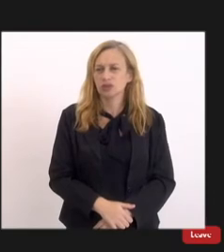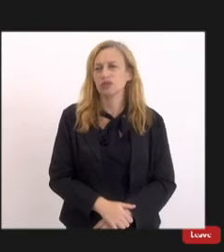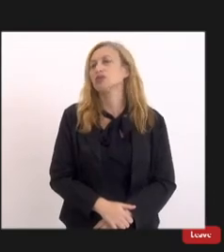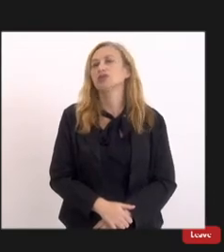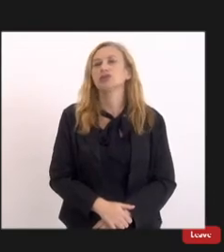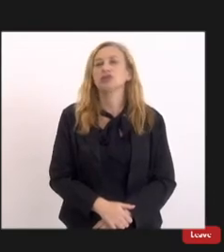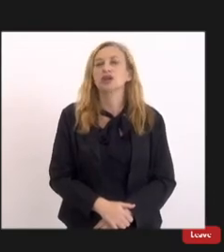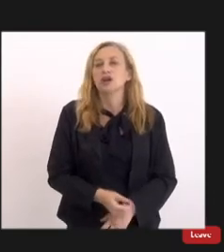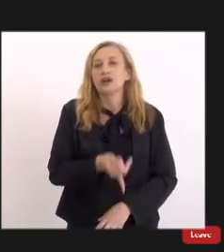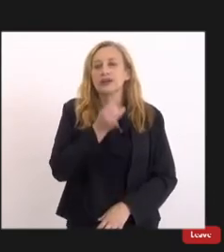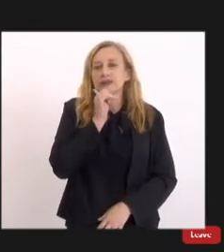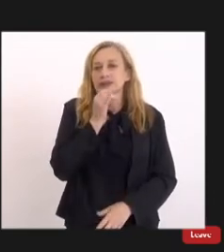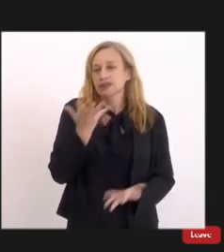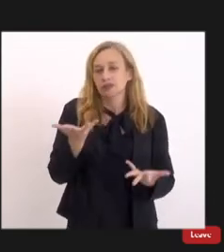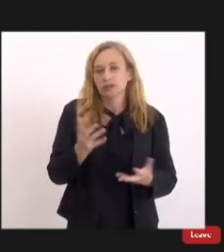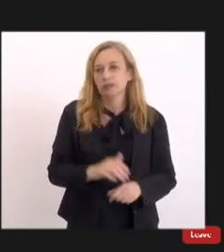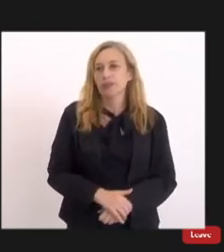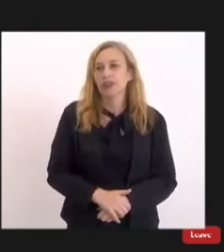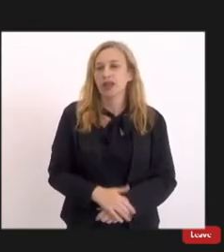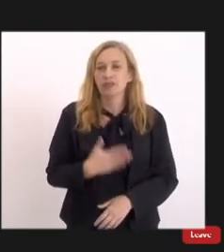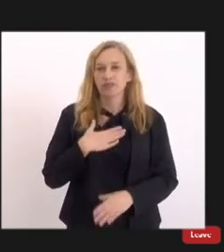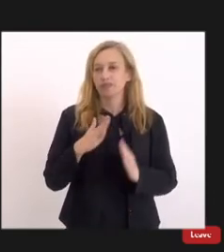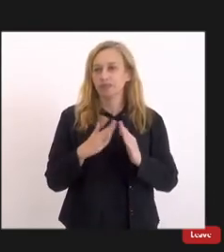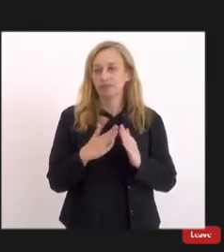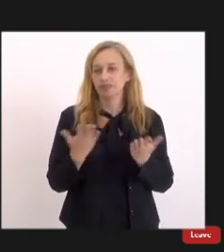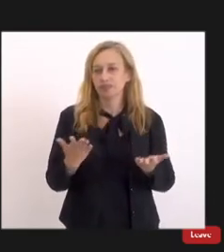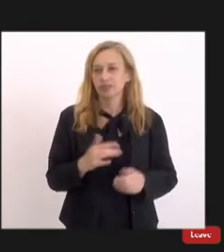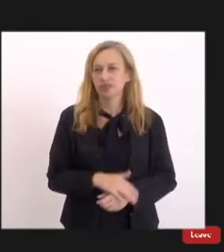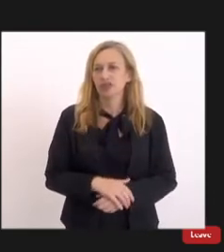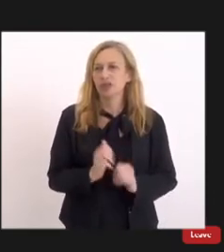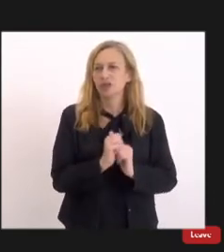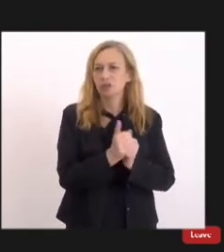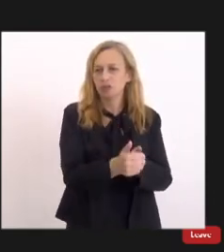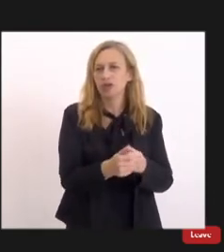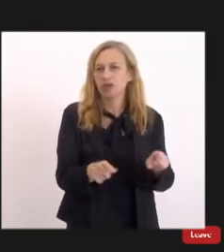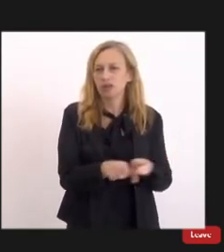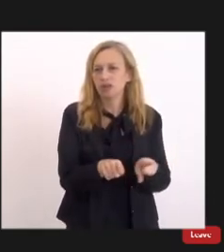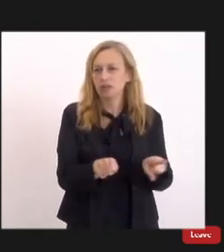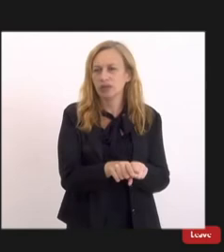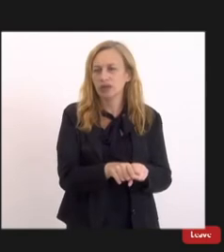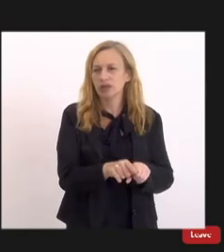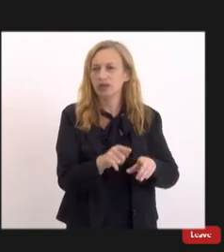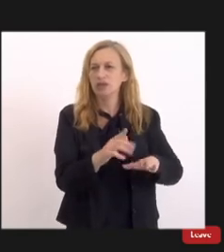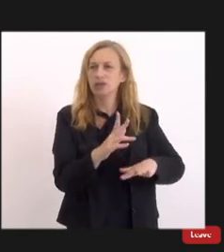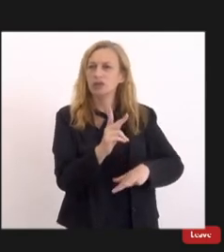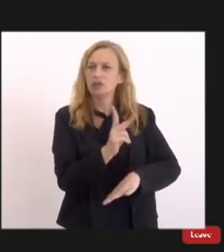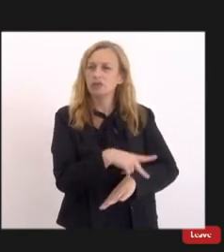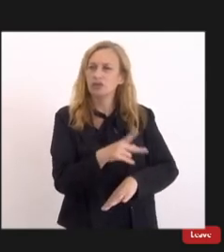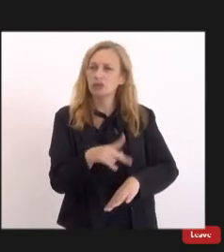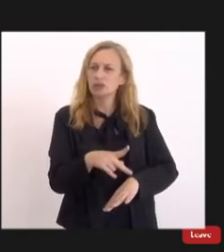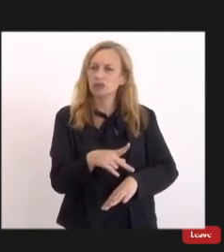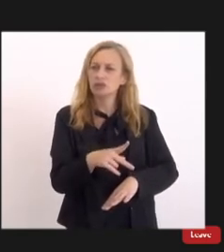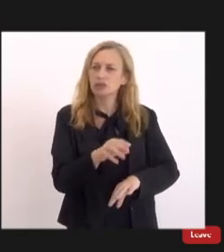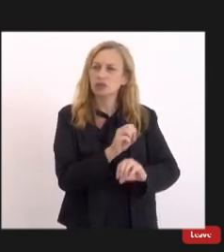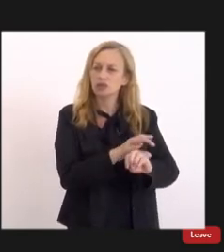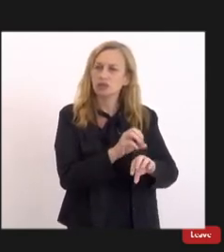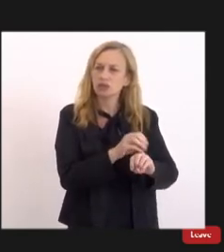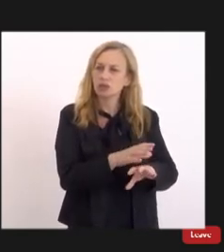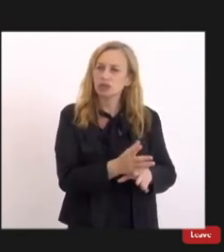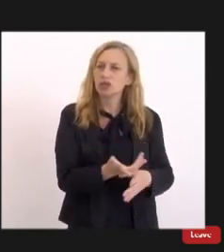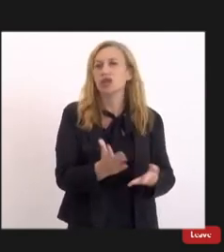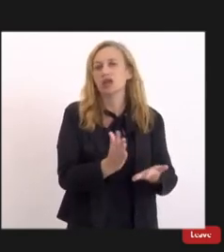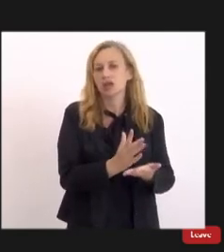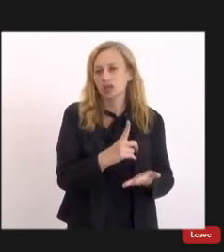de Educação. Vou dar um exemplo fático, né? E na minha casa, inclusive, né? Minha companheira também é profissional de educação, né, veio a ter, né, alguns